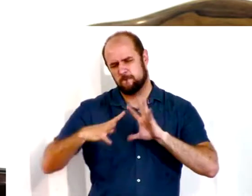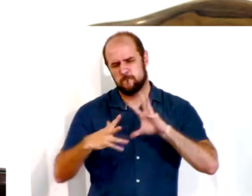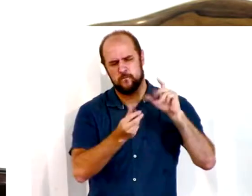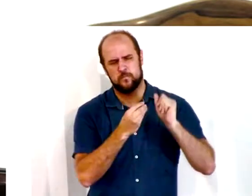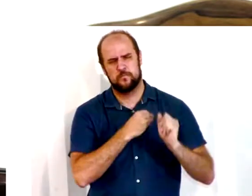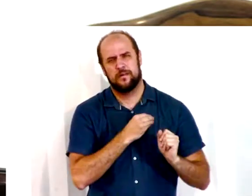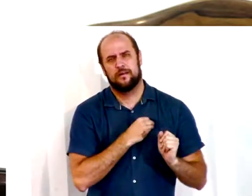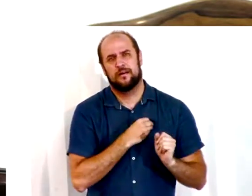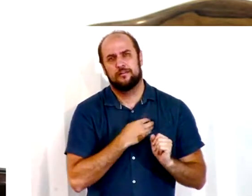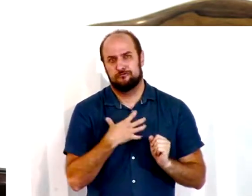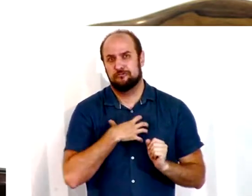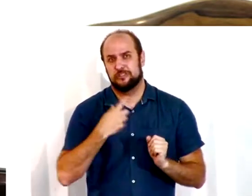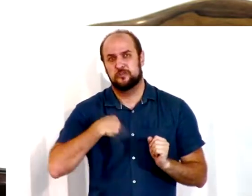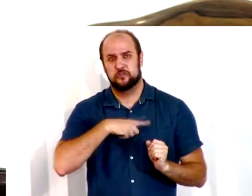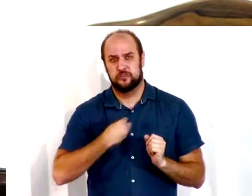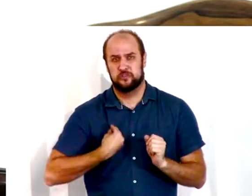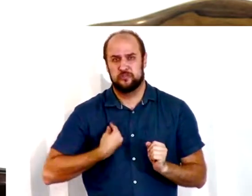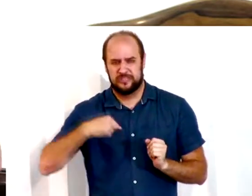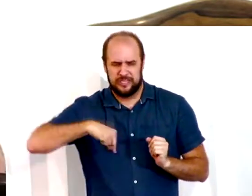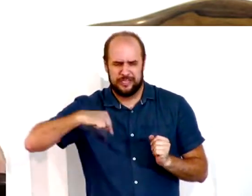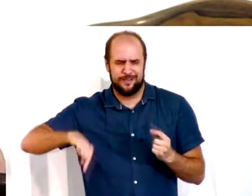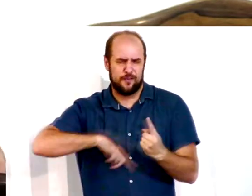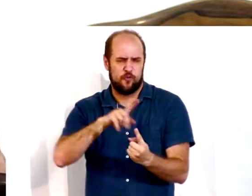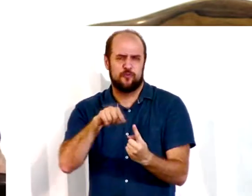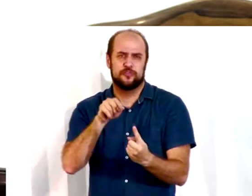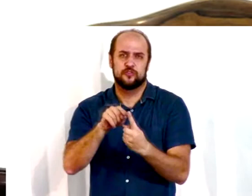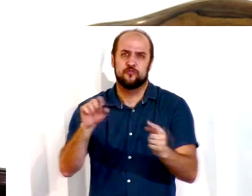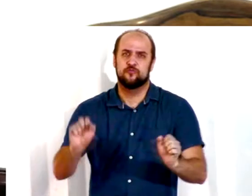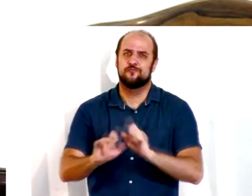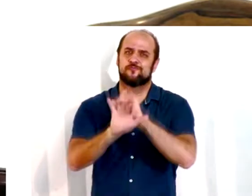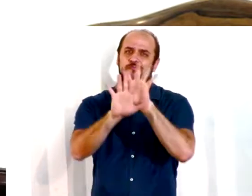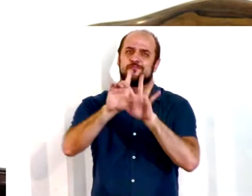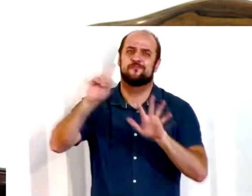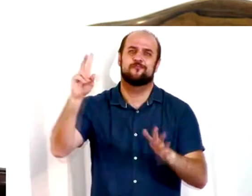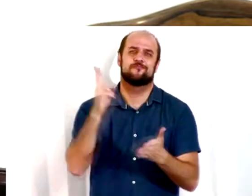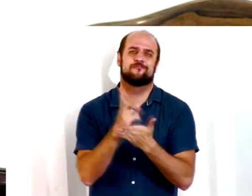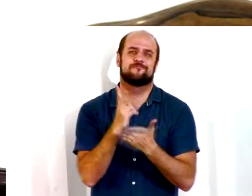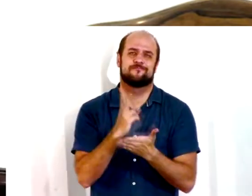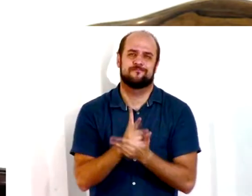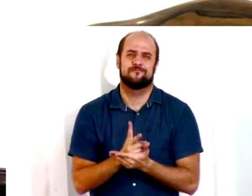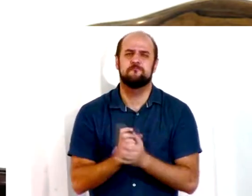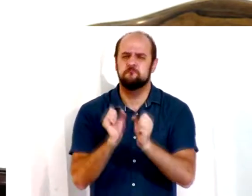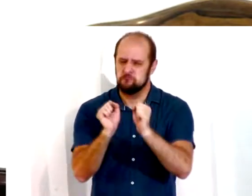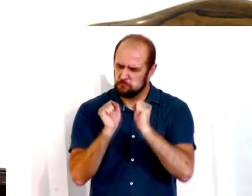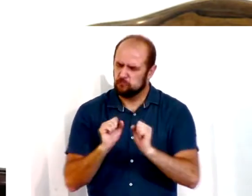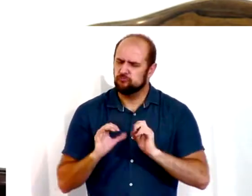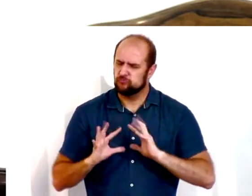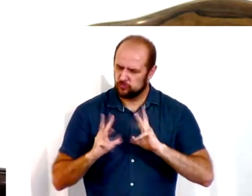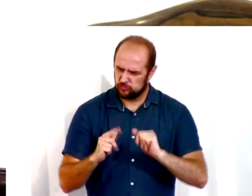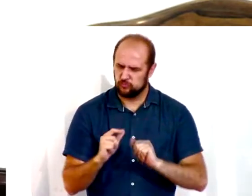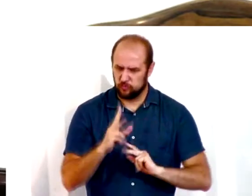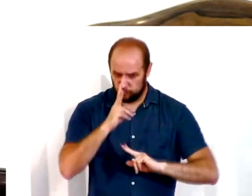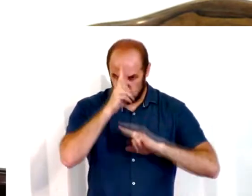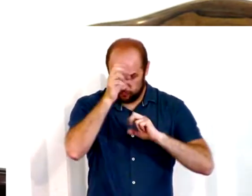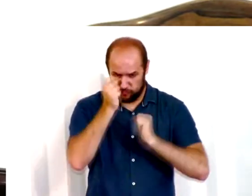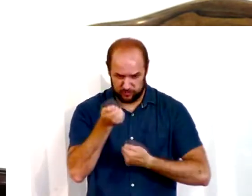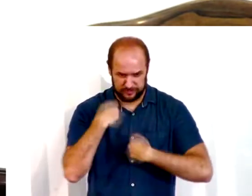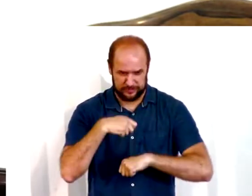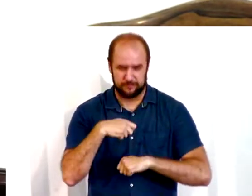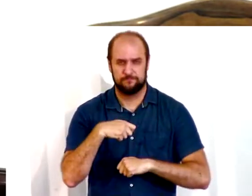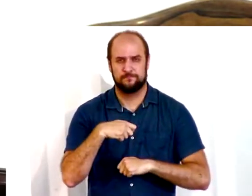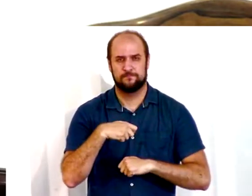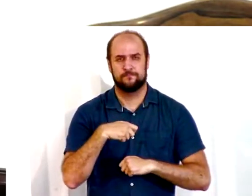devemos viver aqui com o propósito de glorificar a Deus. Tudo posso naquele que me fortalece. Por